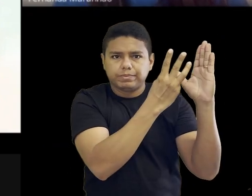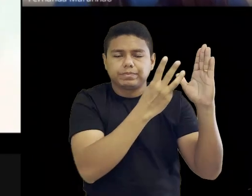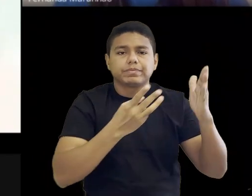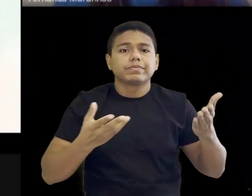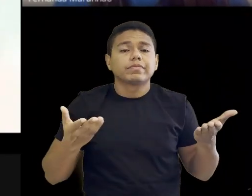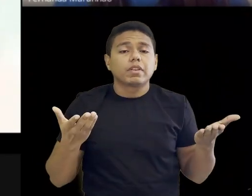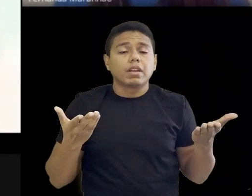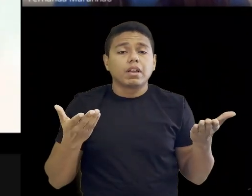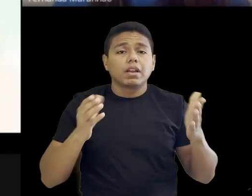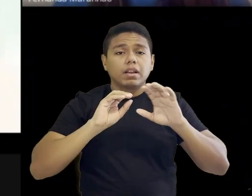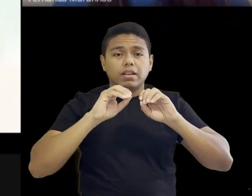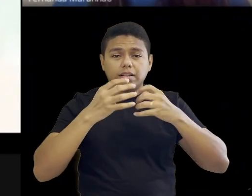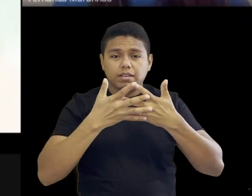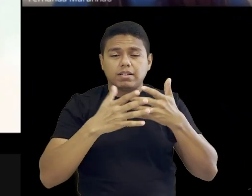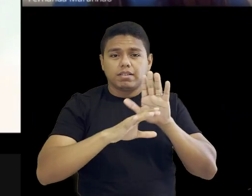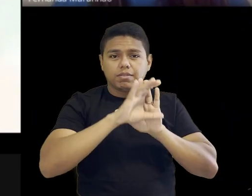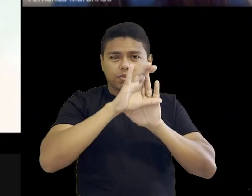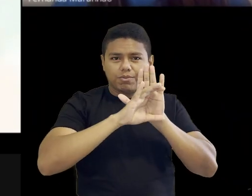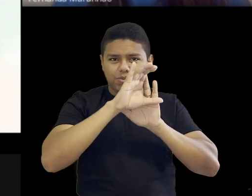nosso módulo.